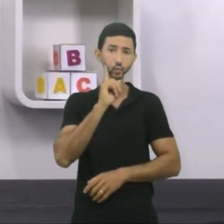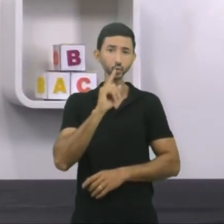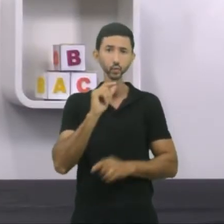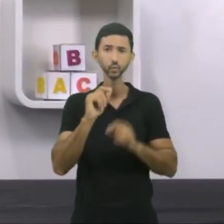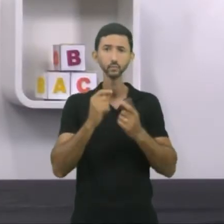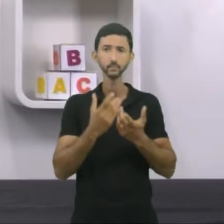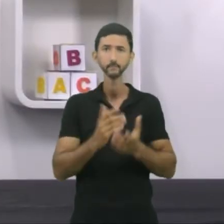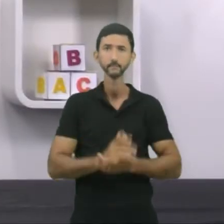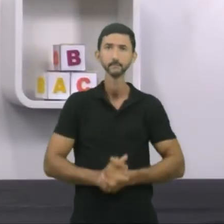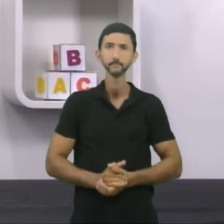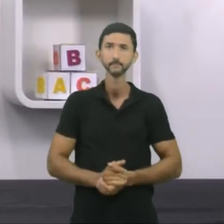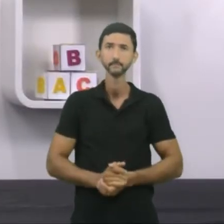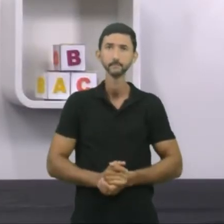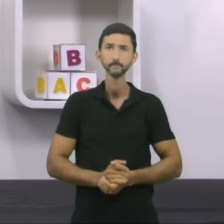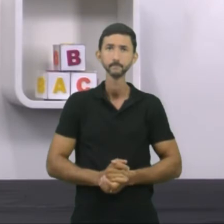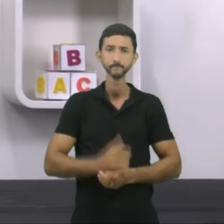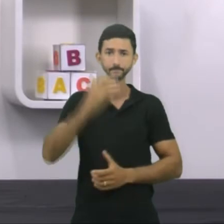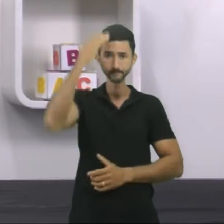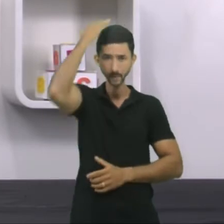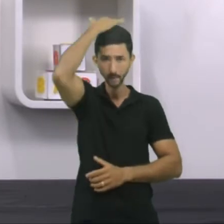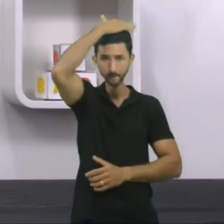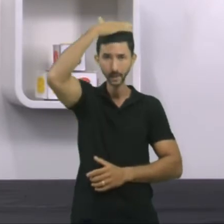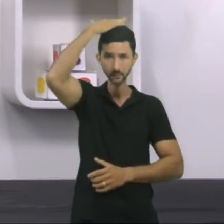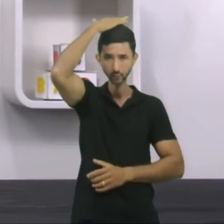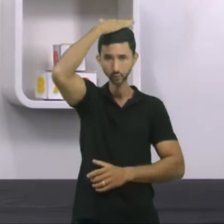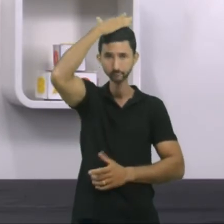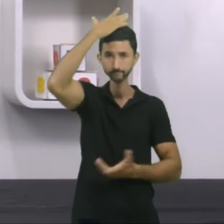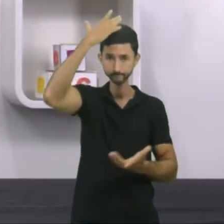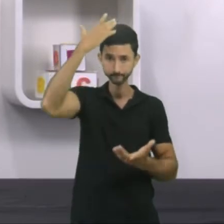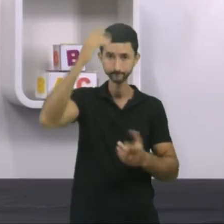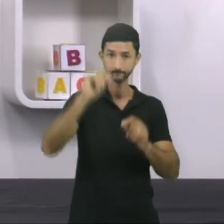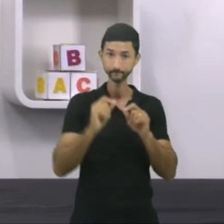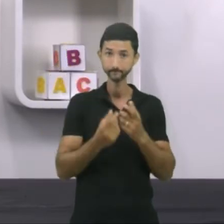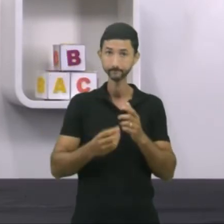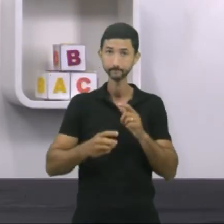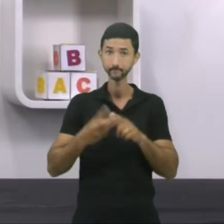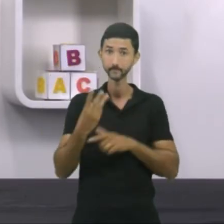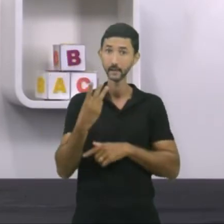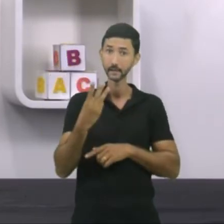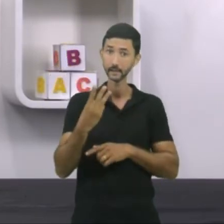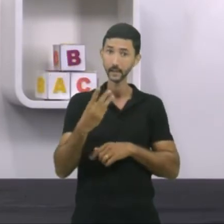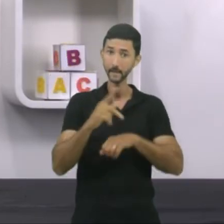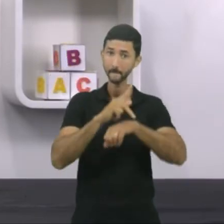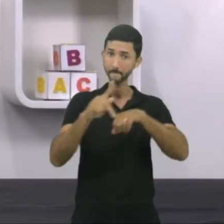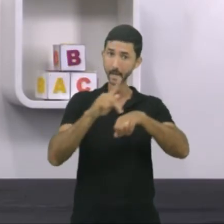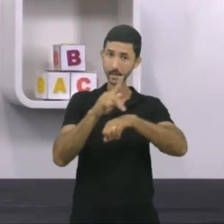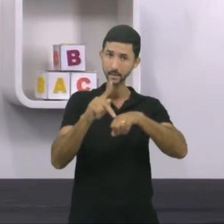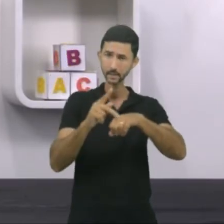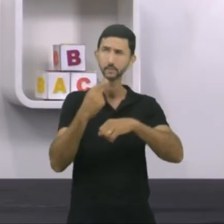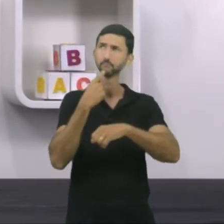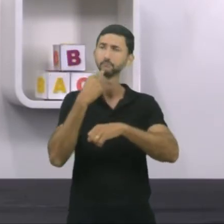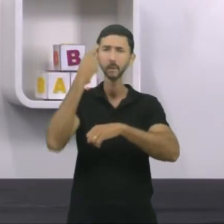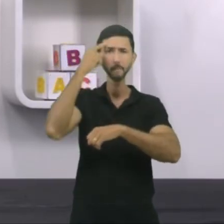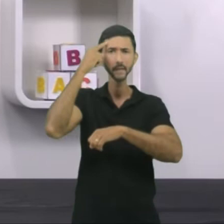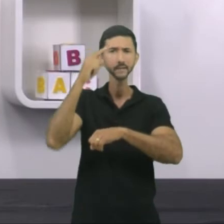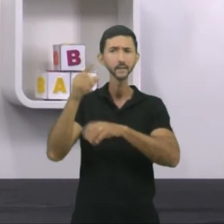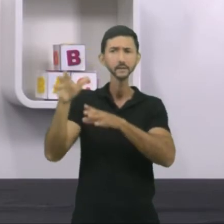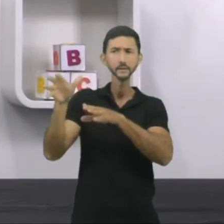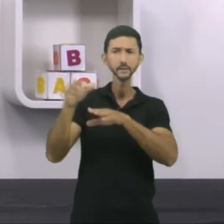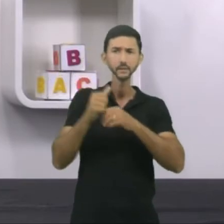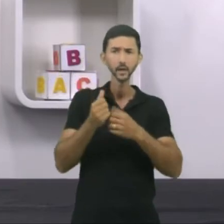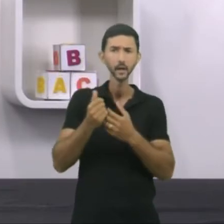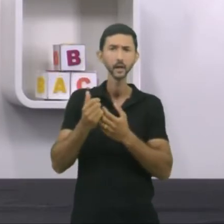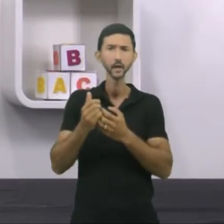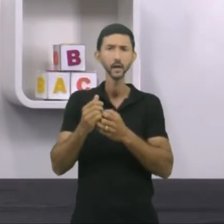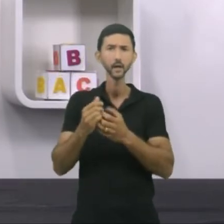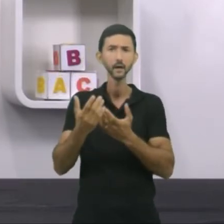América e o México. Então, tiveram a ideia de chamar o México